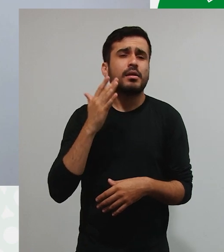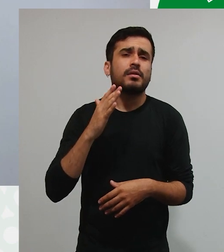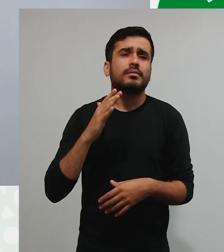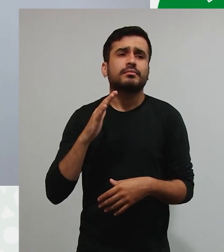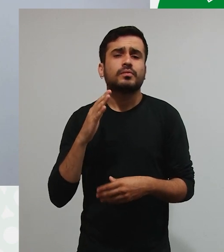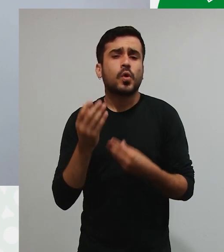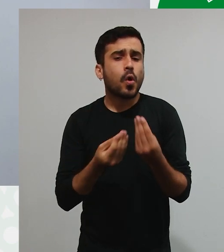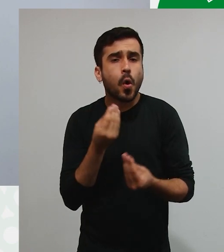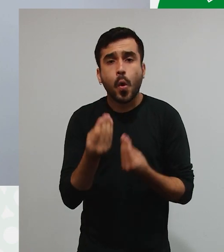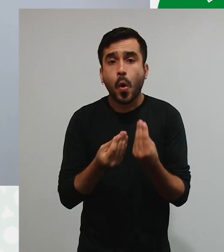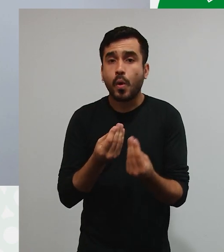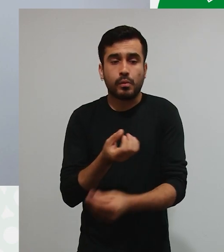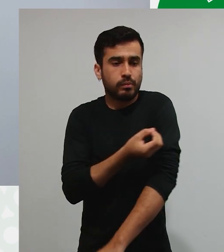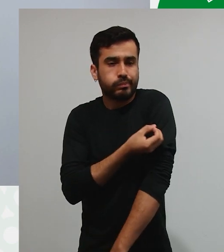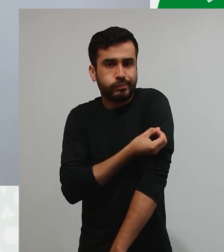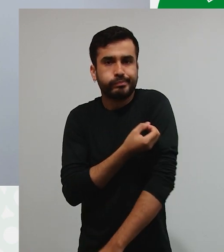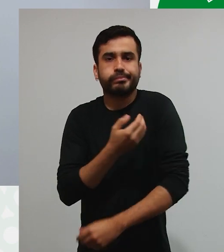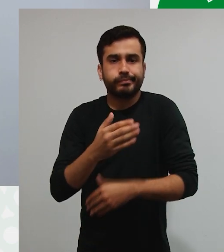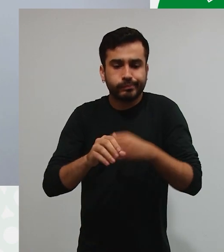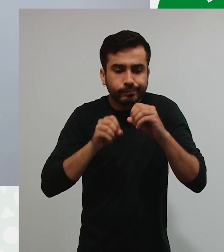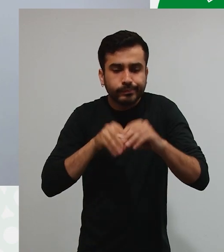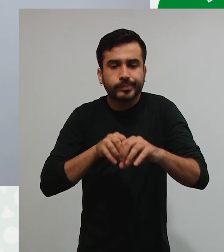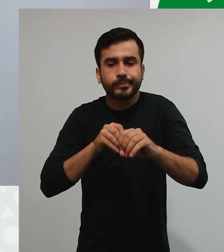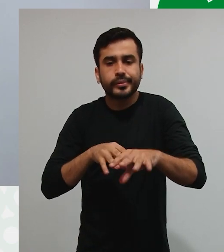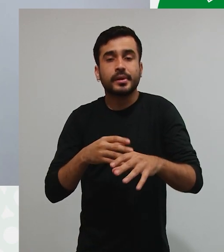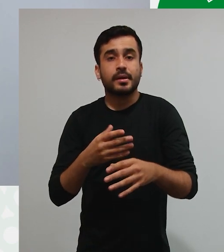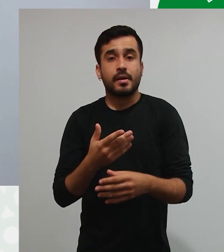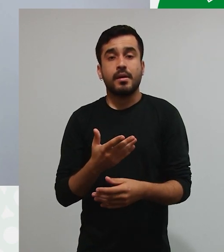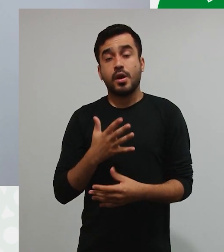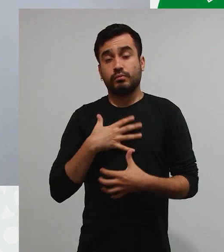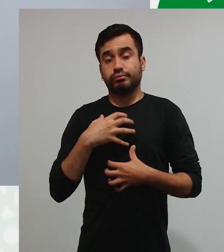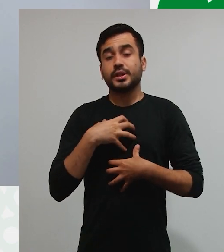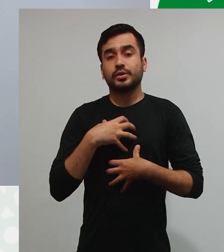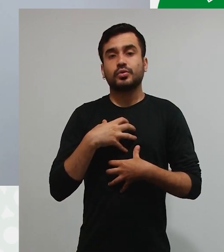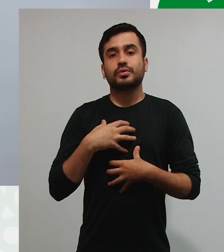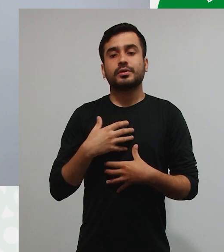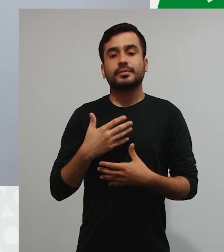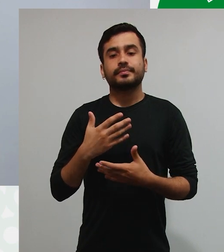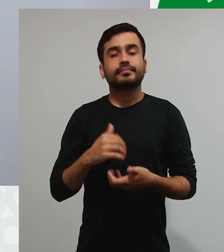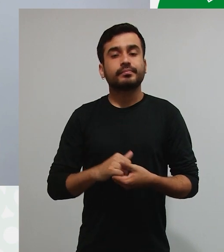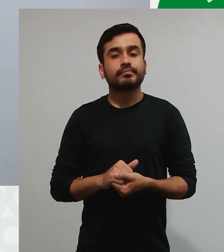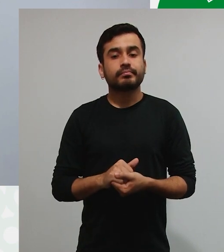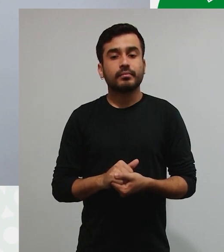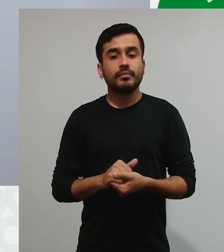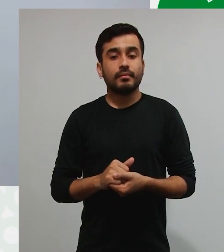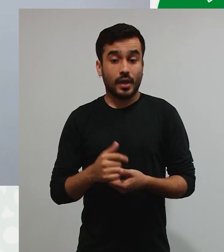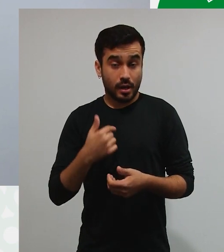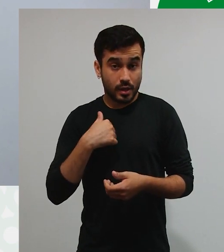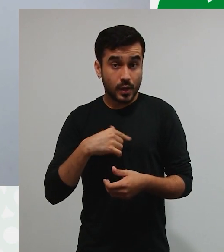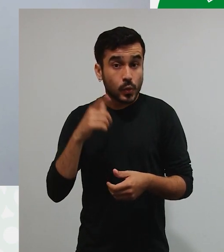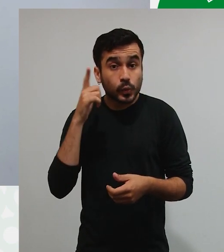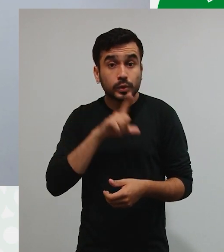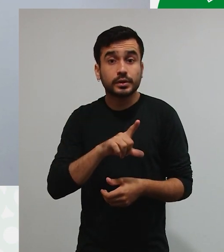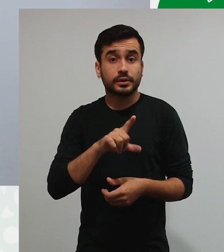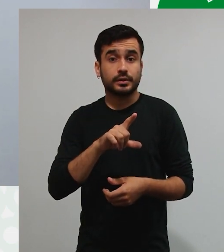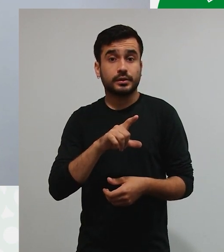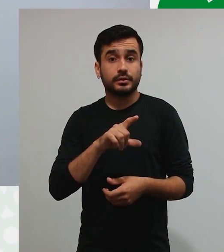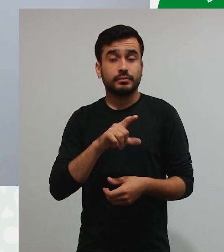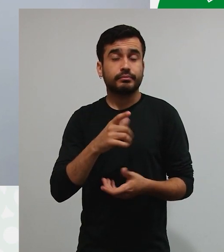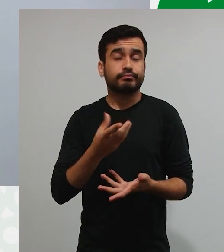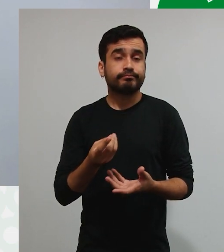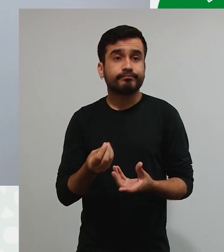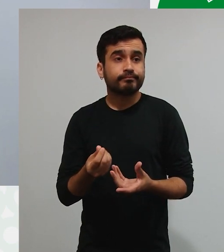era bem mais difícil para você conseguir materiais e pesquisa. E, assim, eu